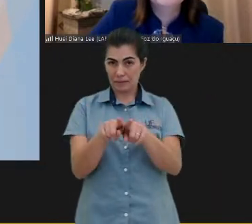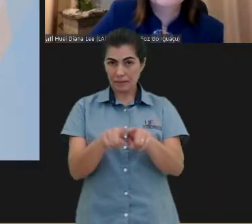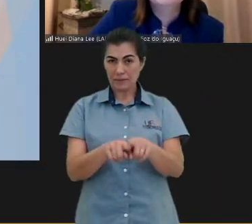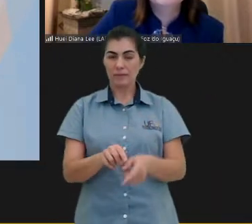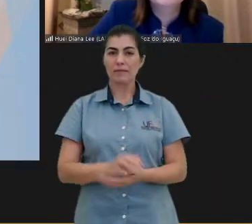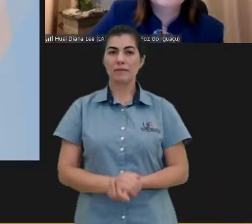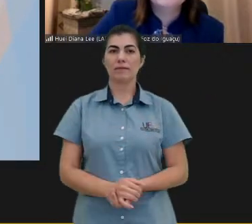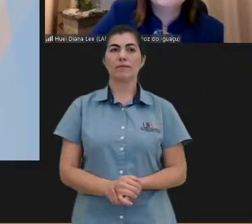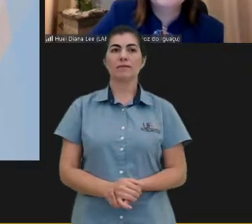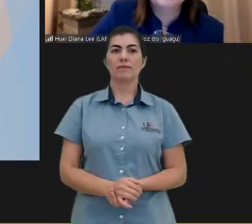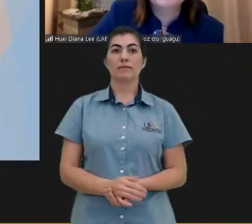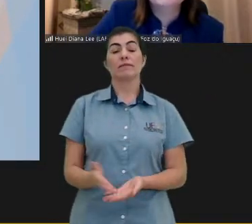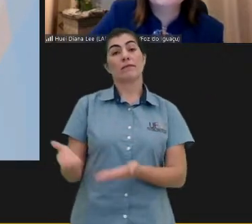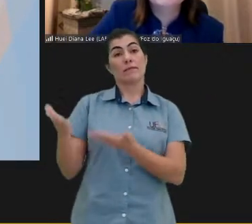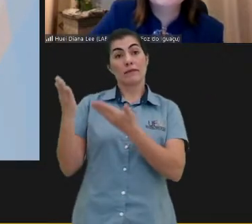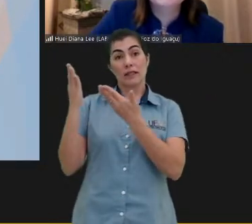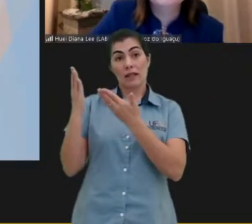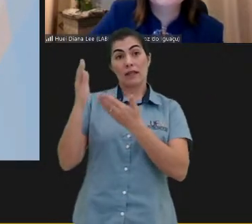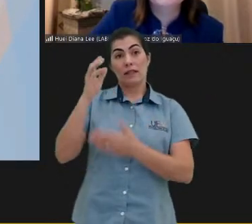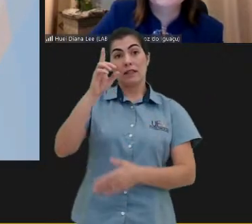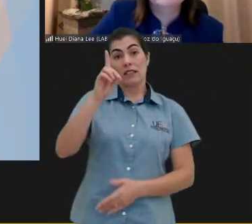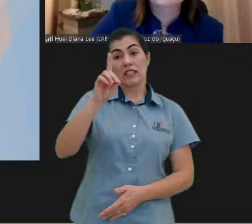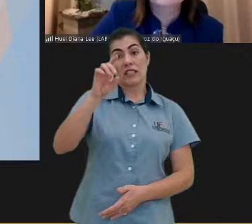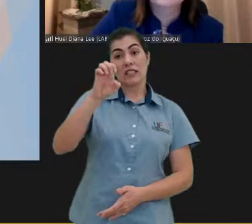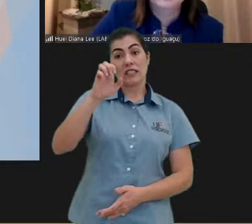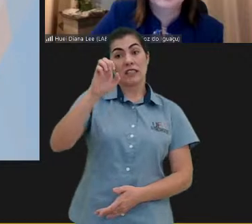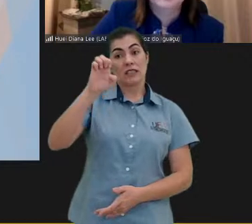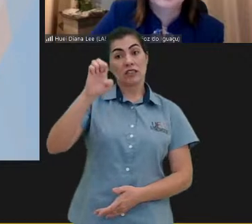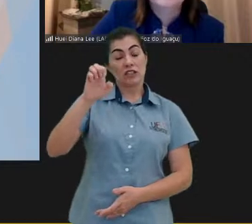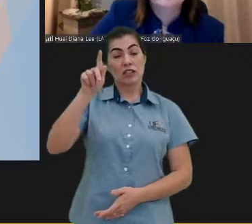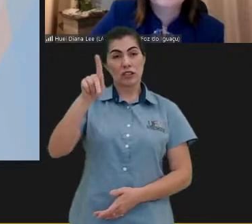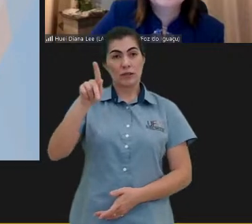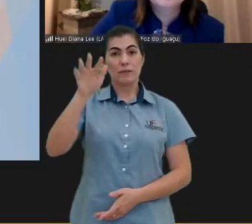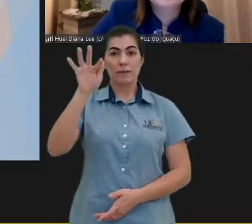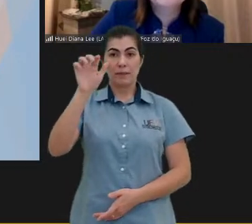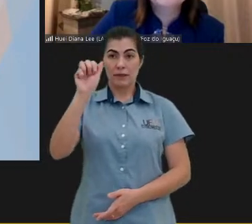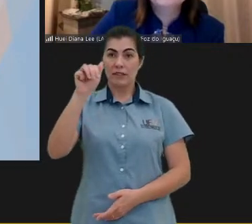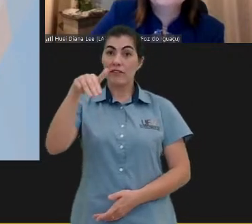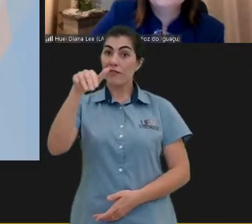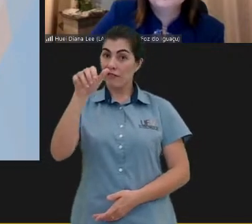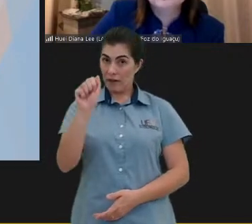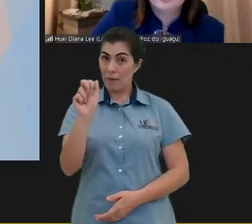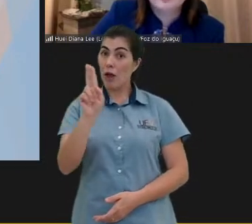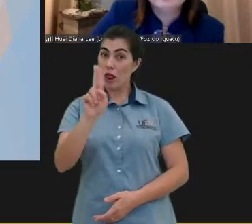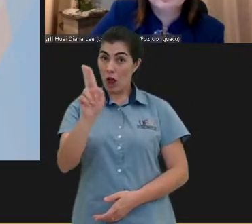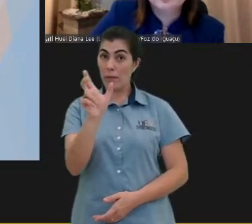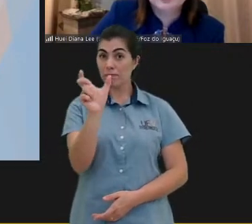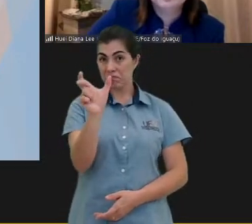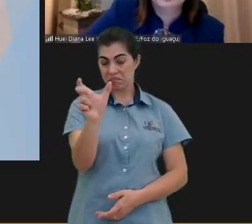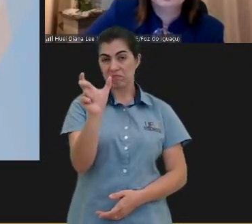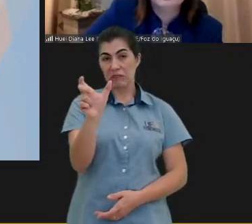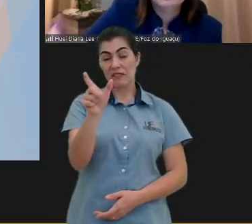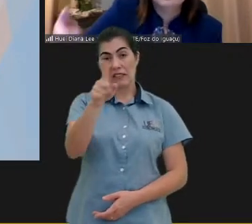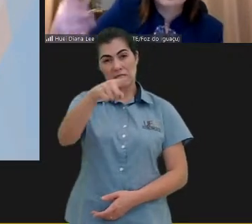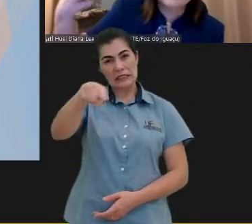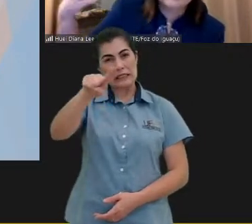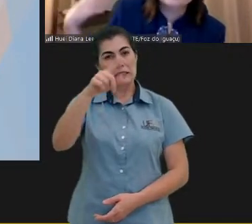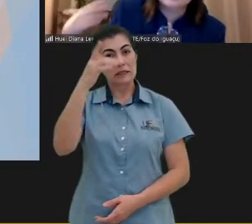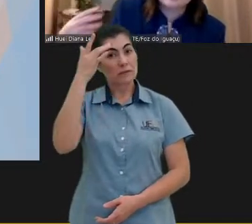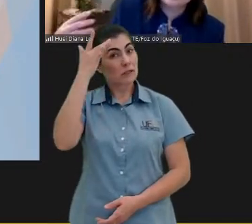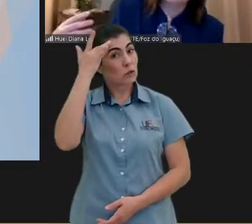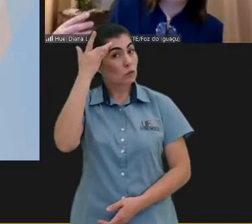esse projeto da IBM, chamado de Deep Fama. Talvez muitos não saibam, porque ficou um pouco